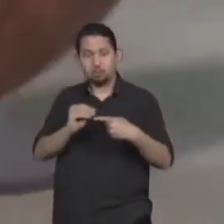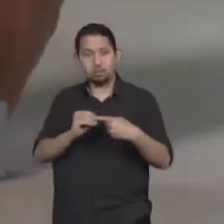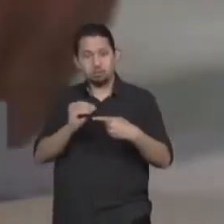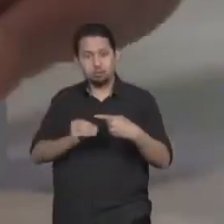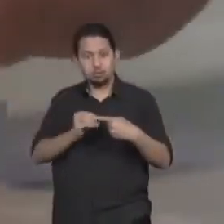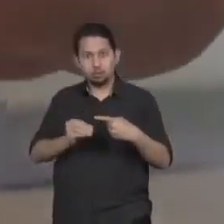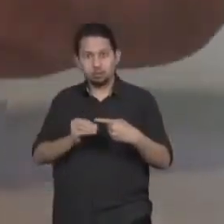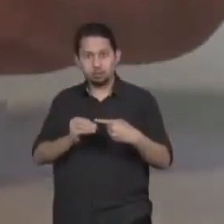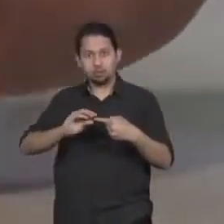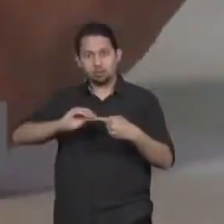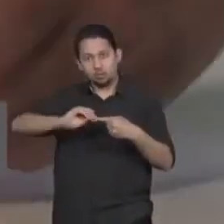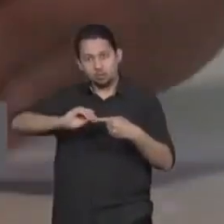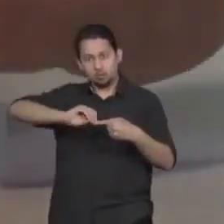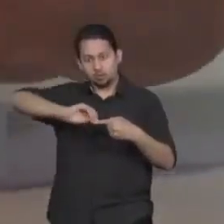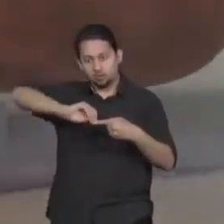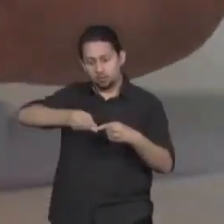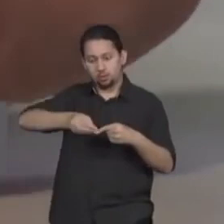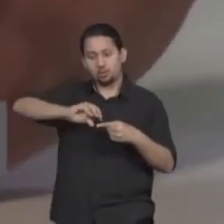e